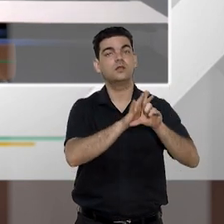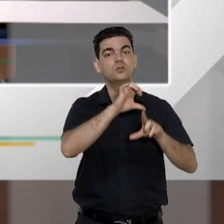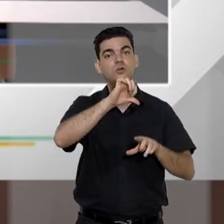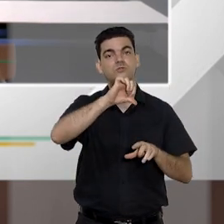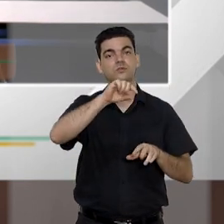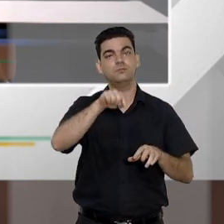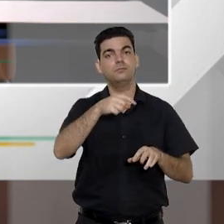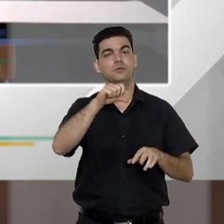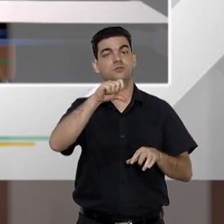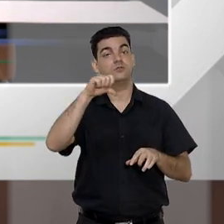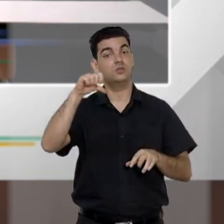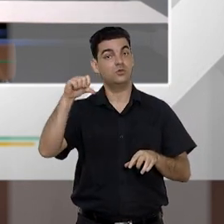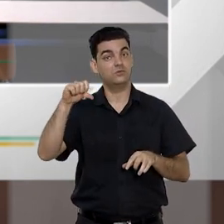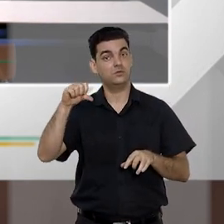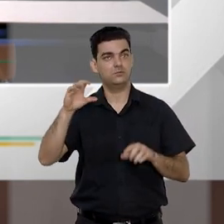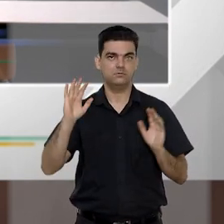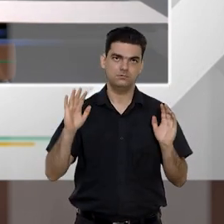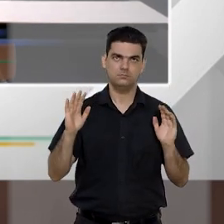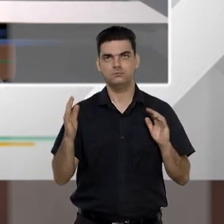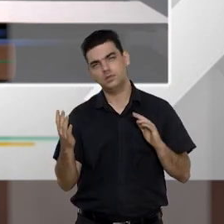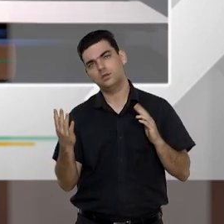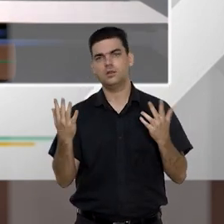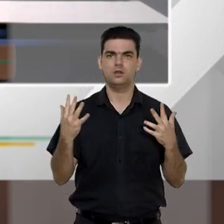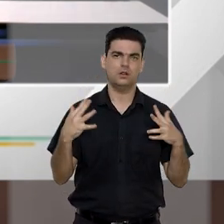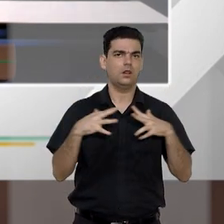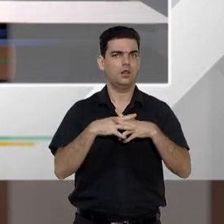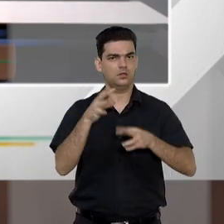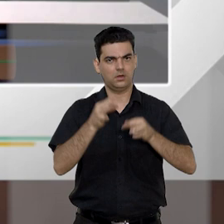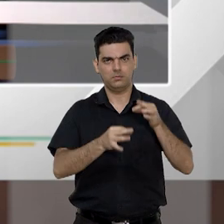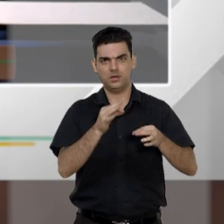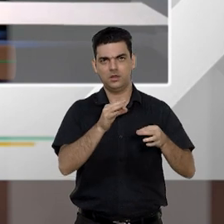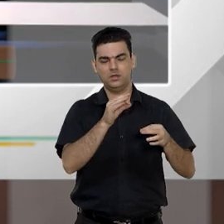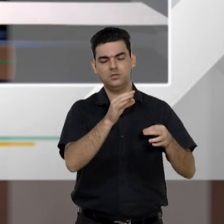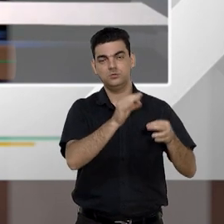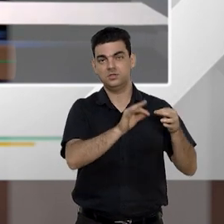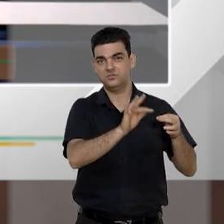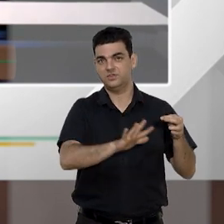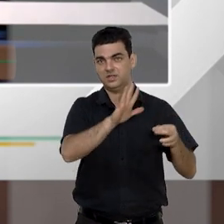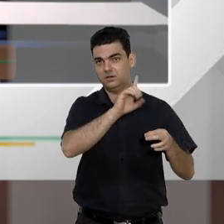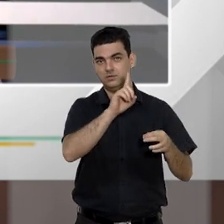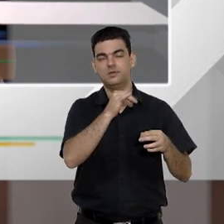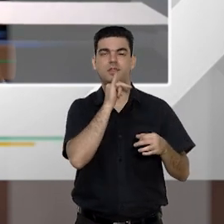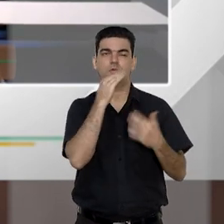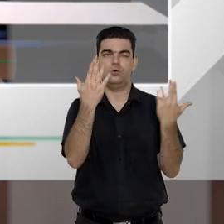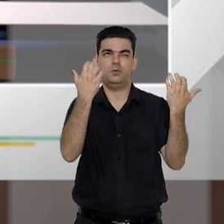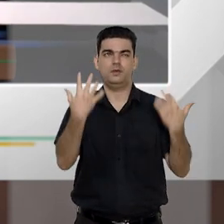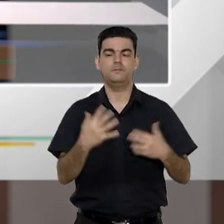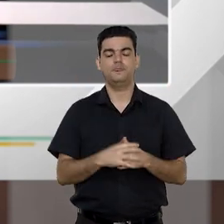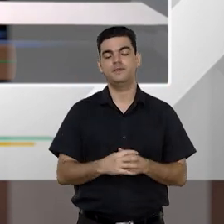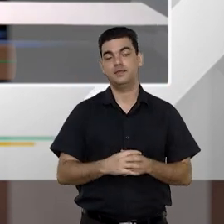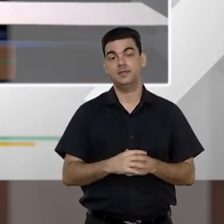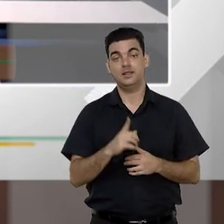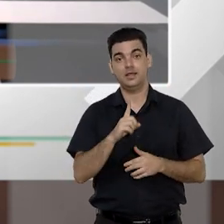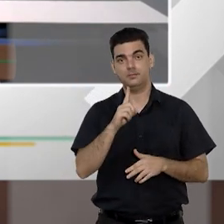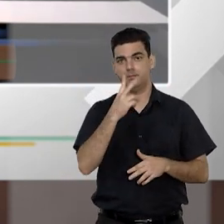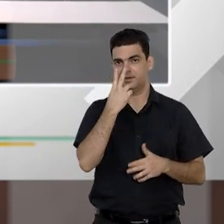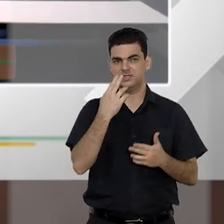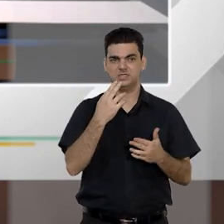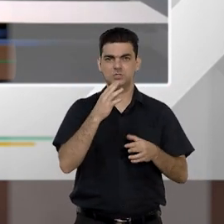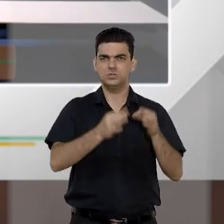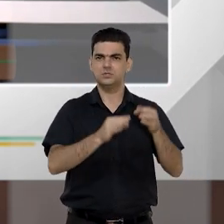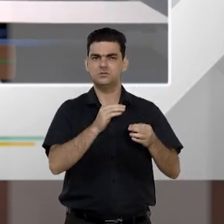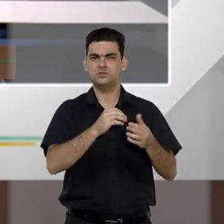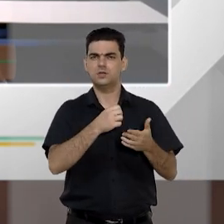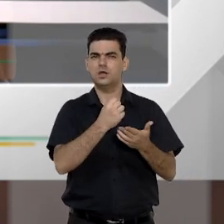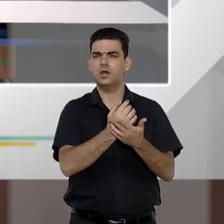dos dispositivos da Lei 9.099, que não conflitam, por óbvio, com a lei dos juizados especiais federais. Exemplo. Não cabe